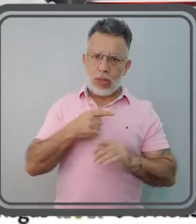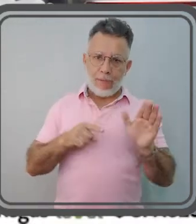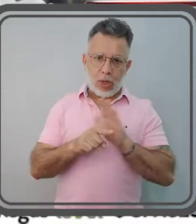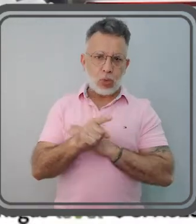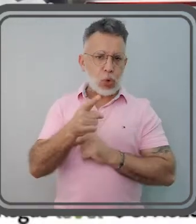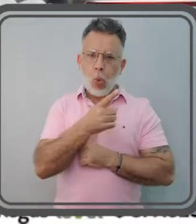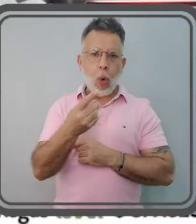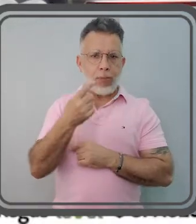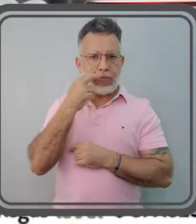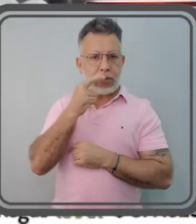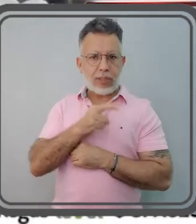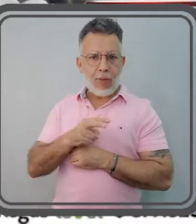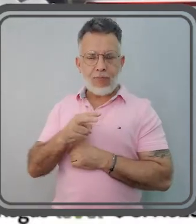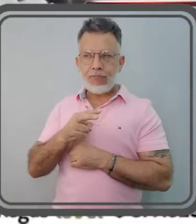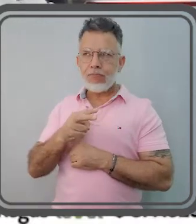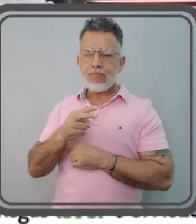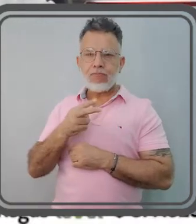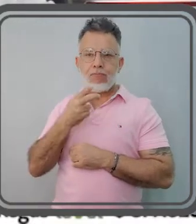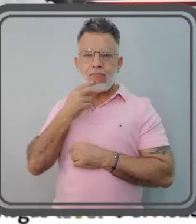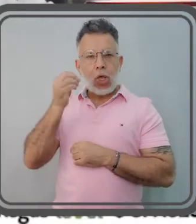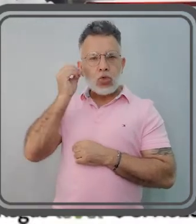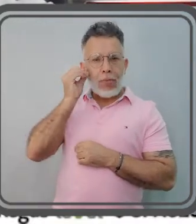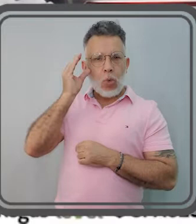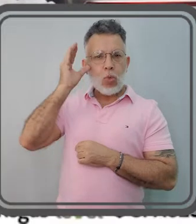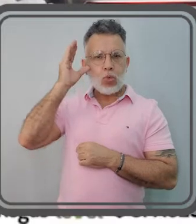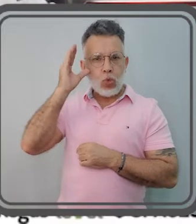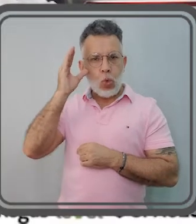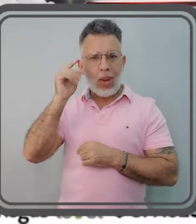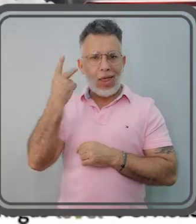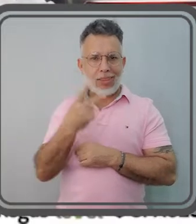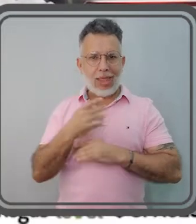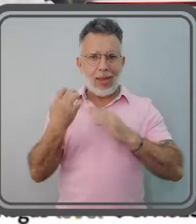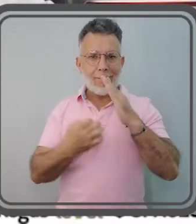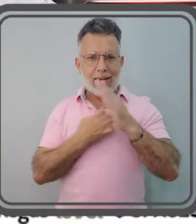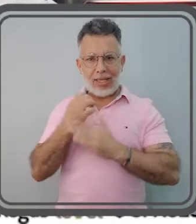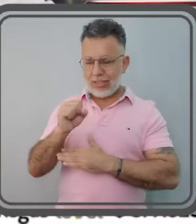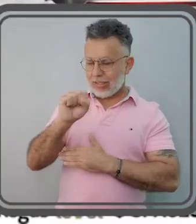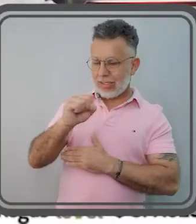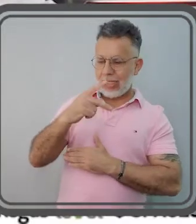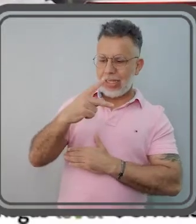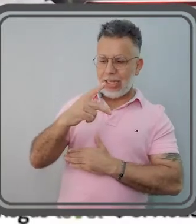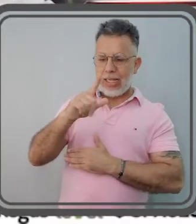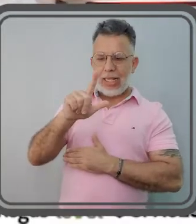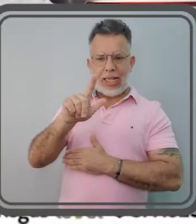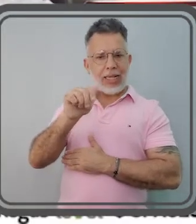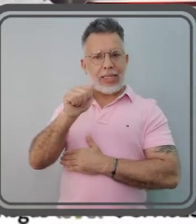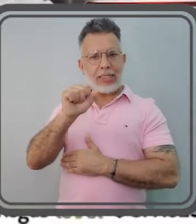Splash, chegando, saindo, né, de um momento crucial